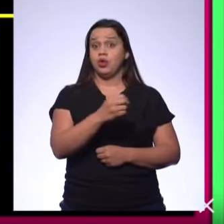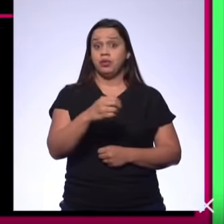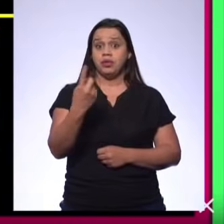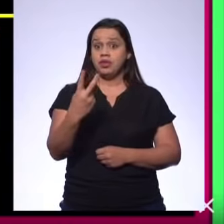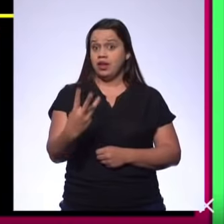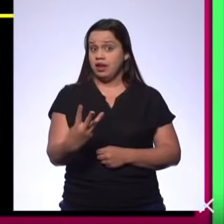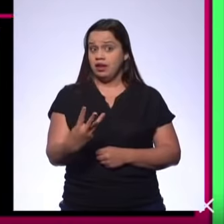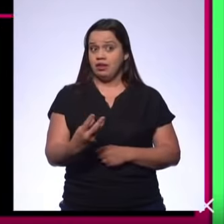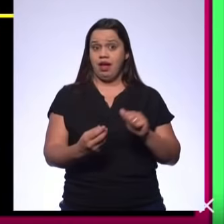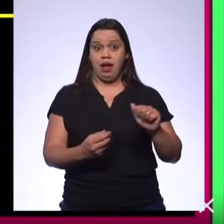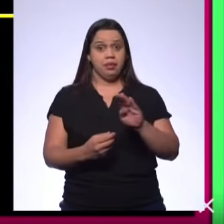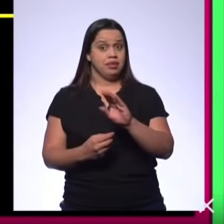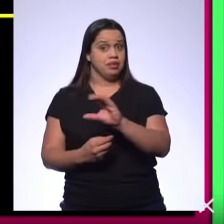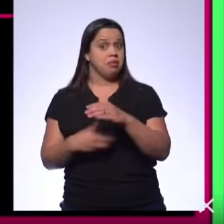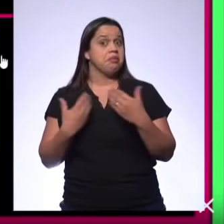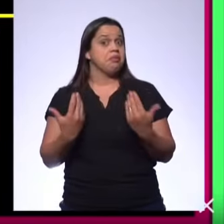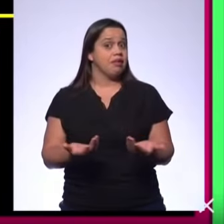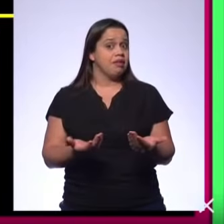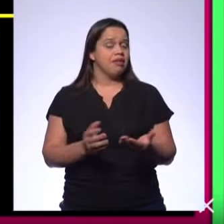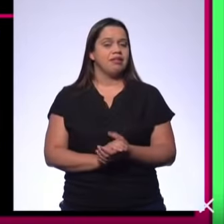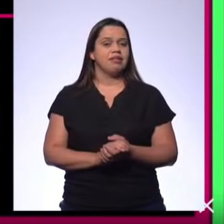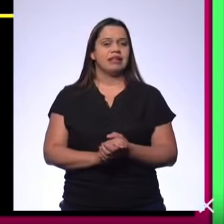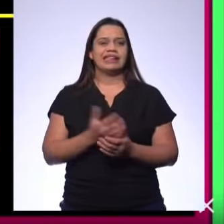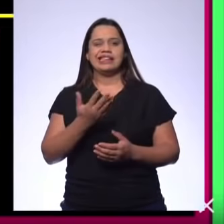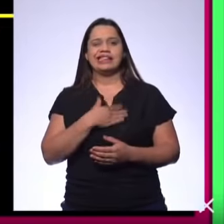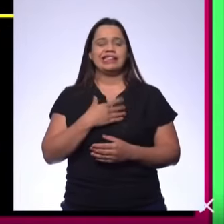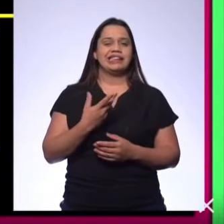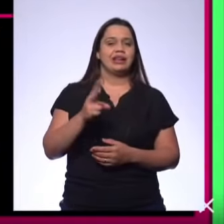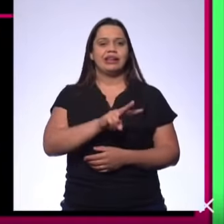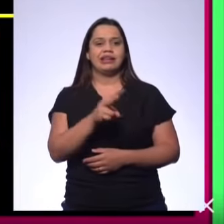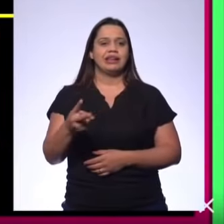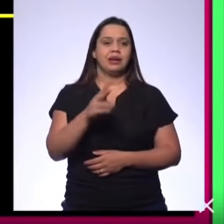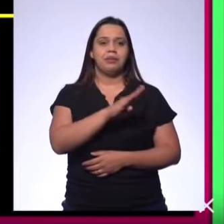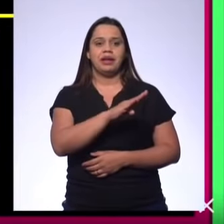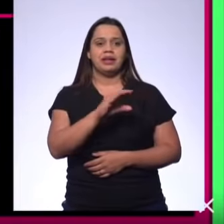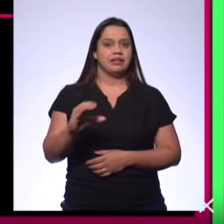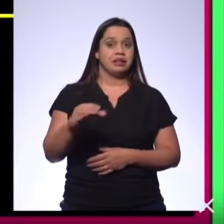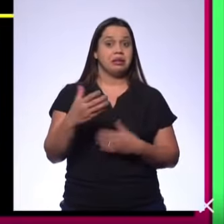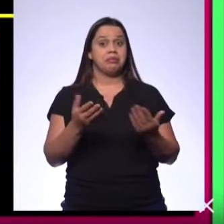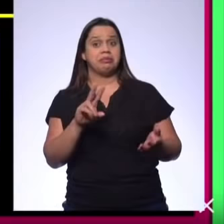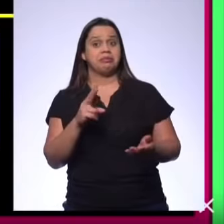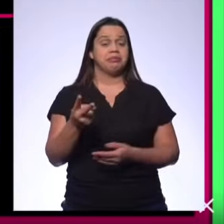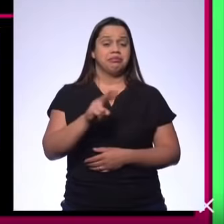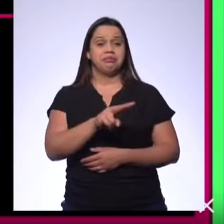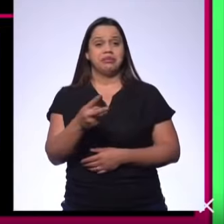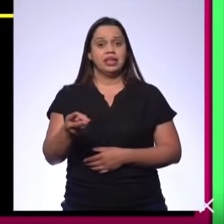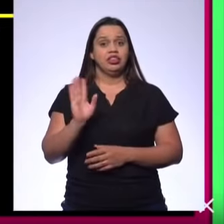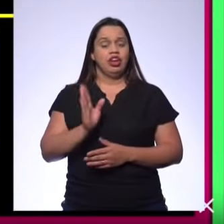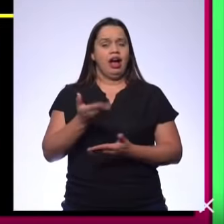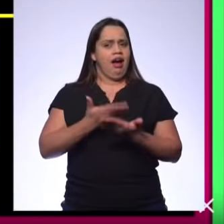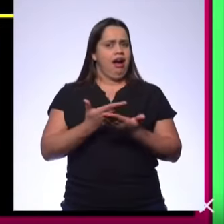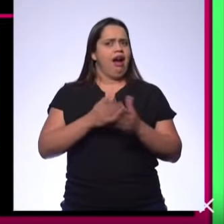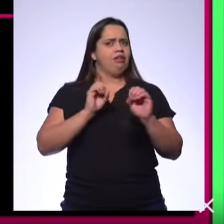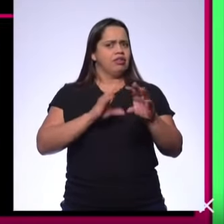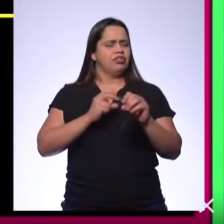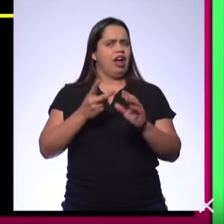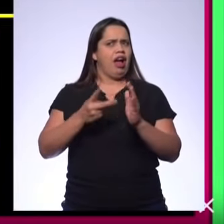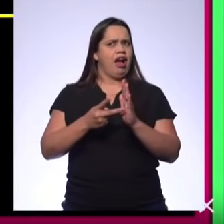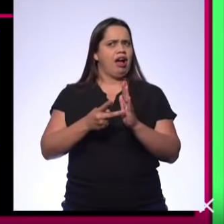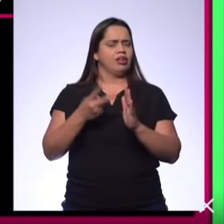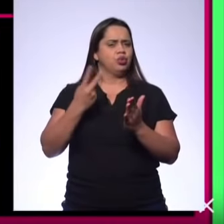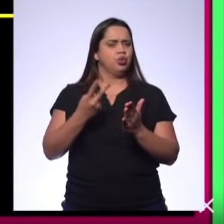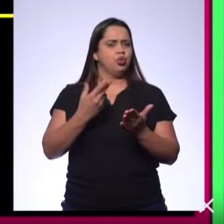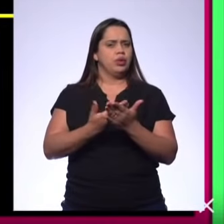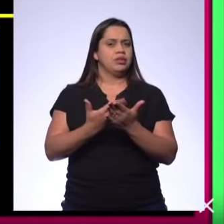2011. 2011. 2013. 2013. E aí? Eles estão entre o B e o C, Antônia. E agora, hein? Ó, matéria da aula, hein? Acho que foi aula, umas duas aulas atrás,